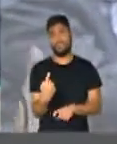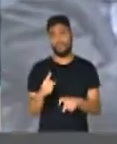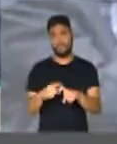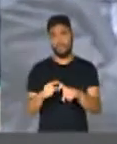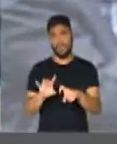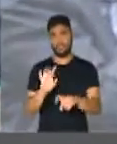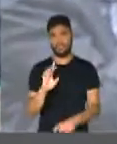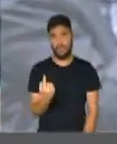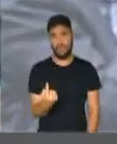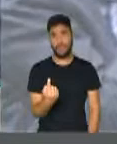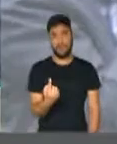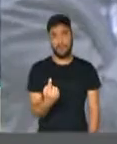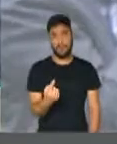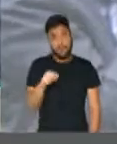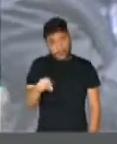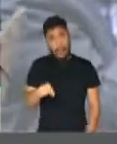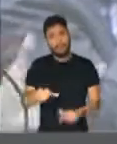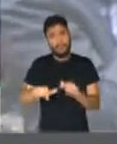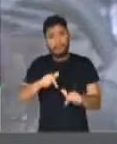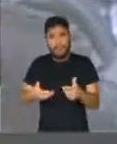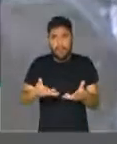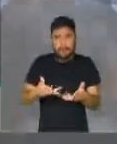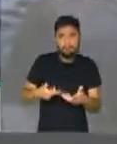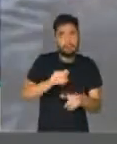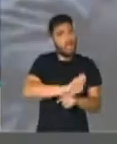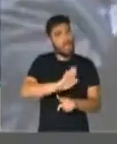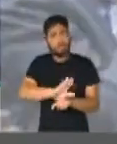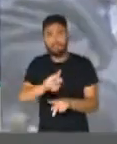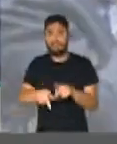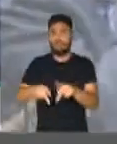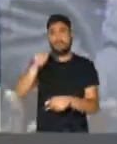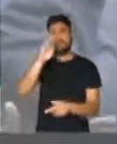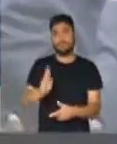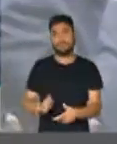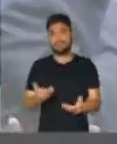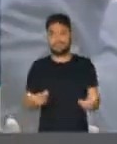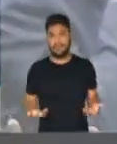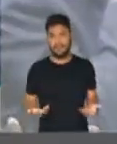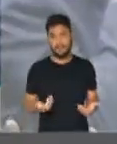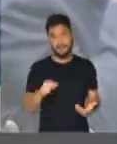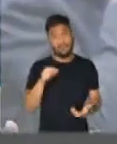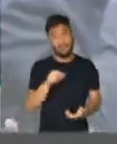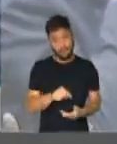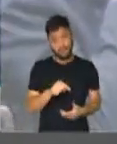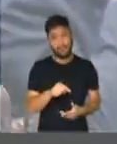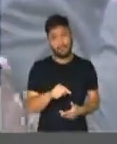de absoluta qualidade para o povo brasileiro, algo absolutamente